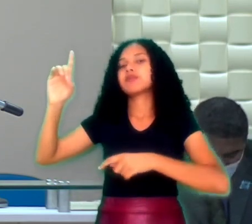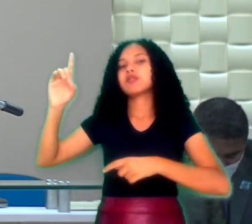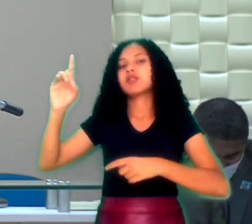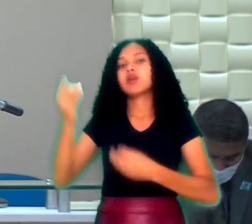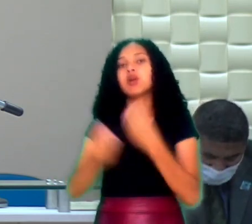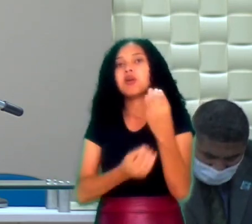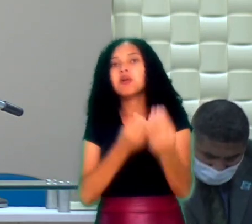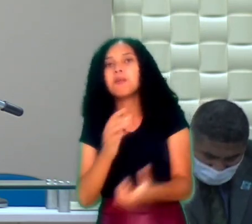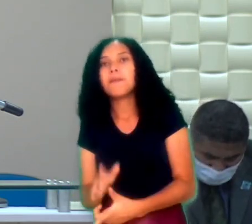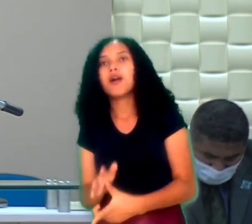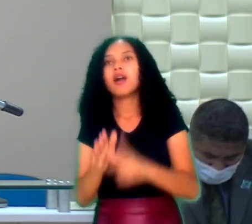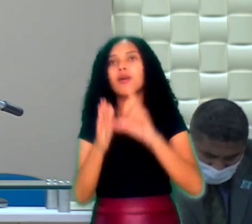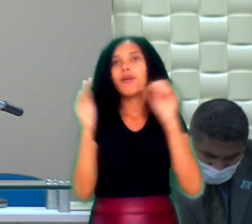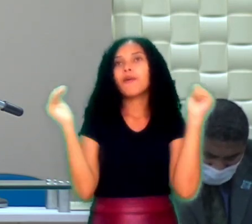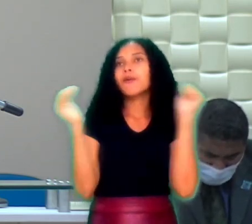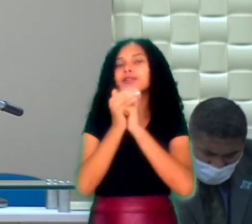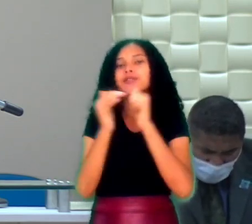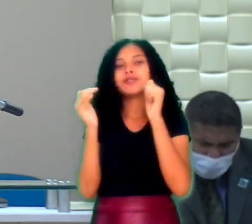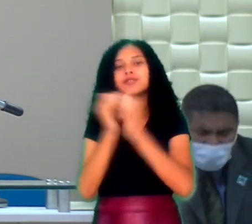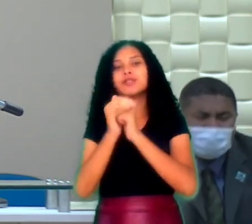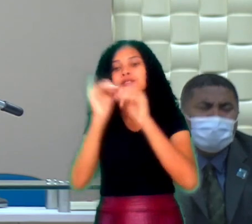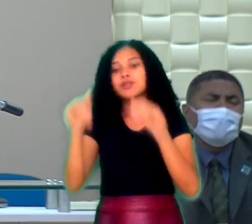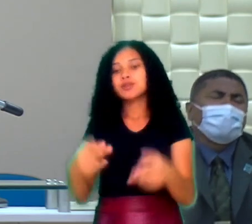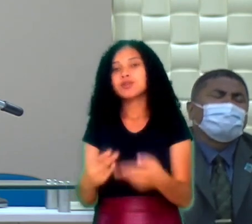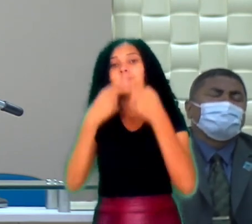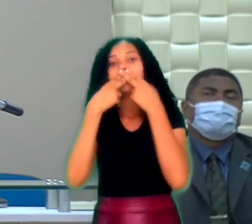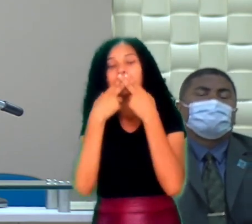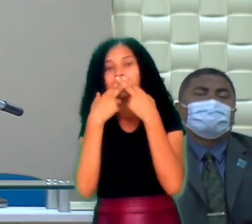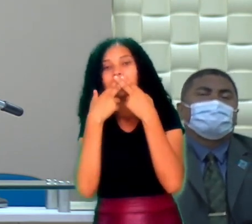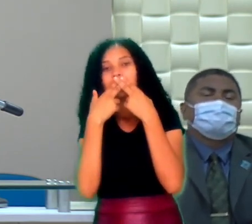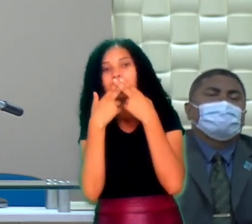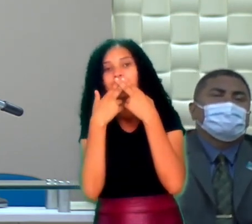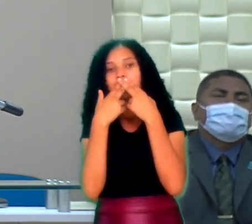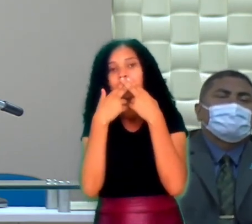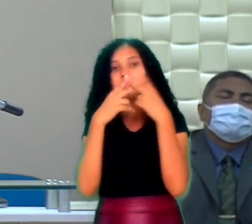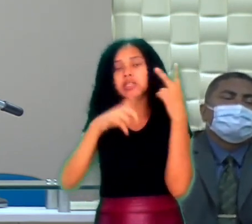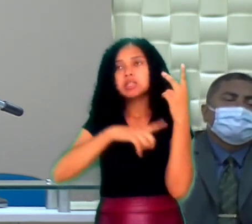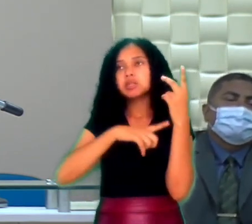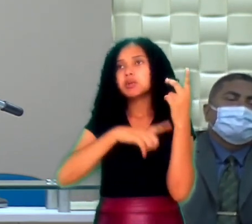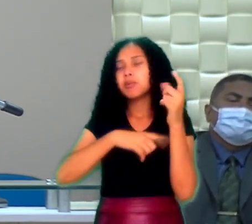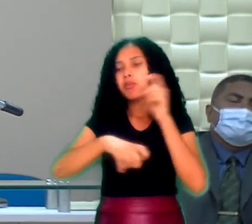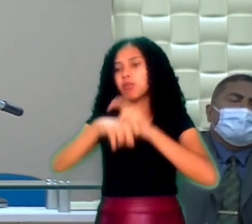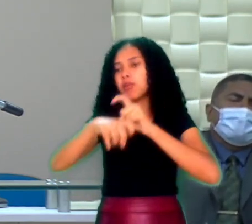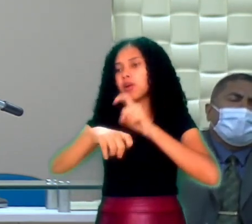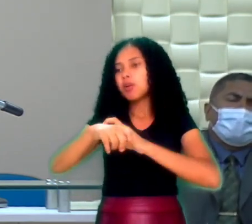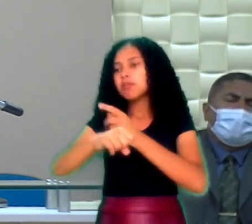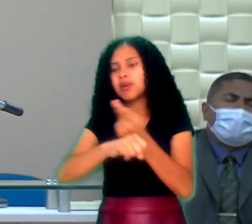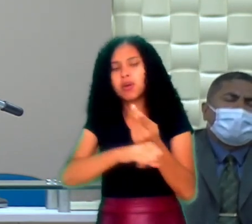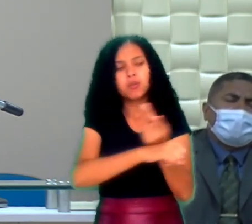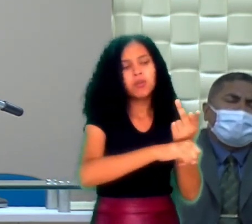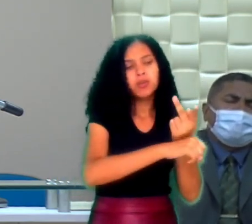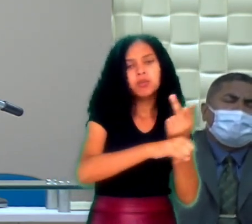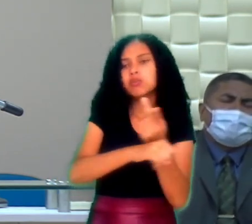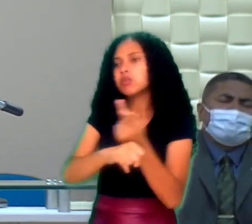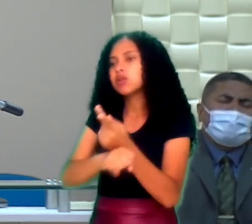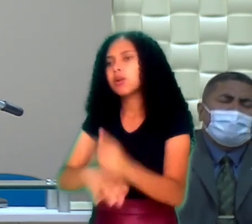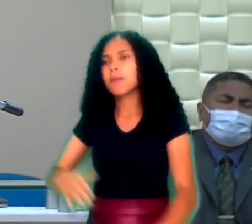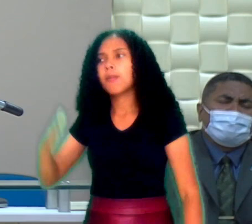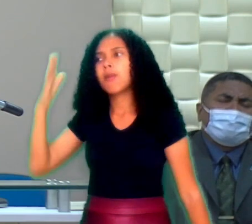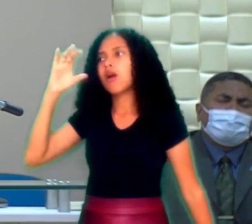Todos. Você pode ter uma boa formação, você pode vir de uma excelente família e achar que